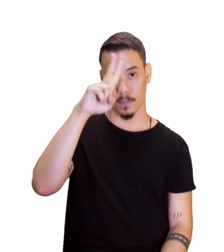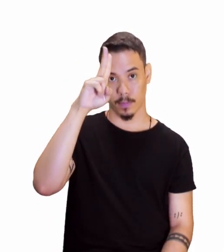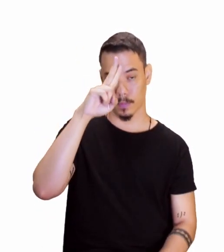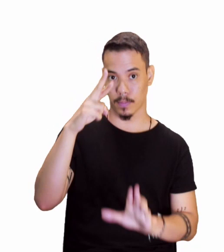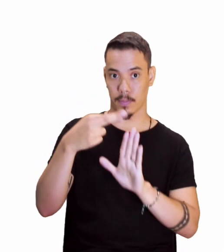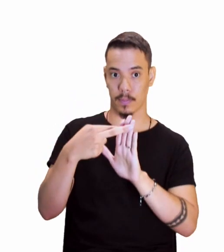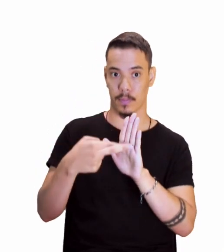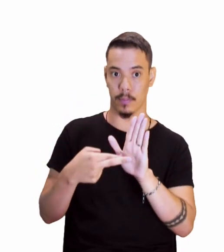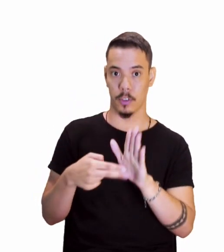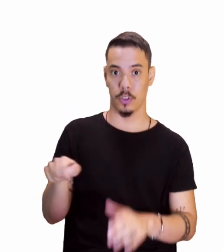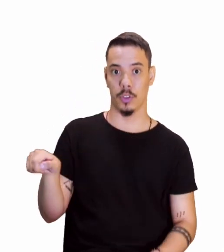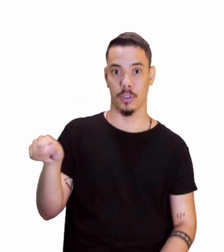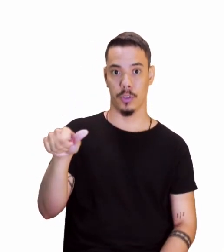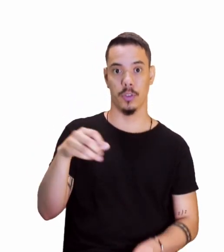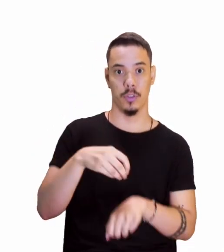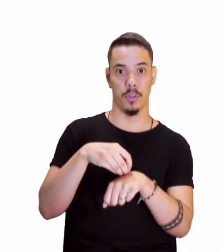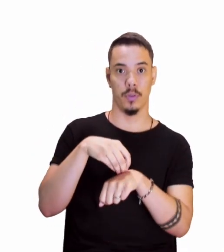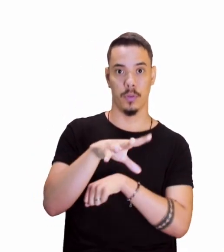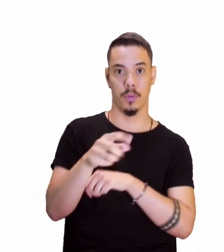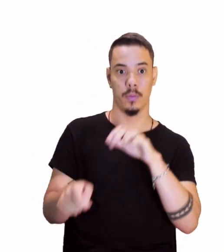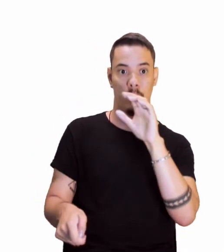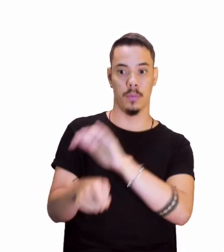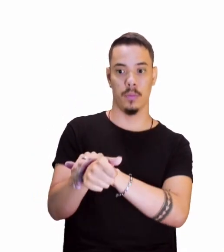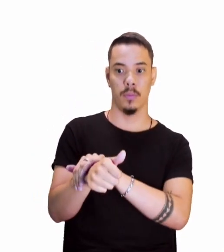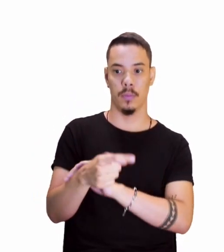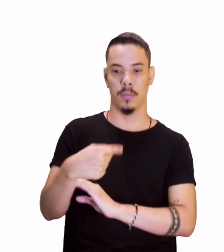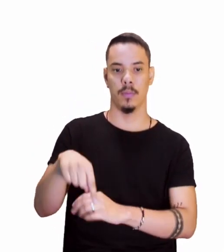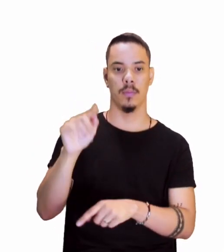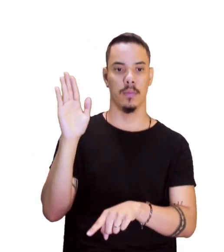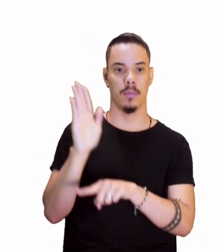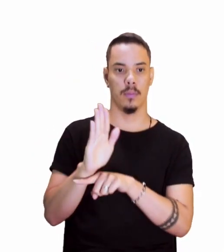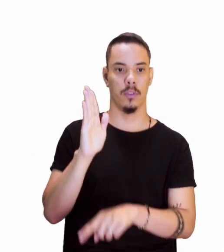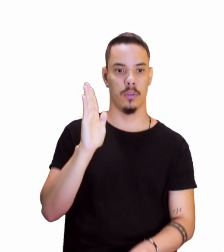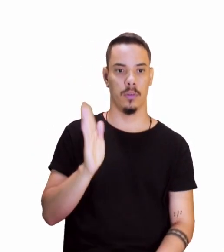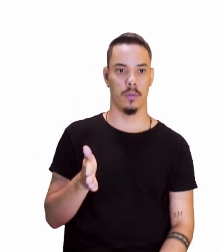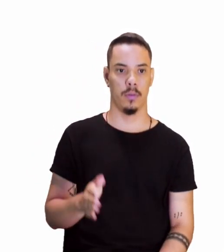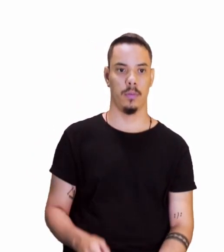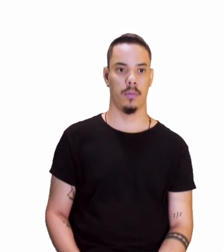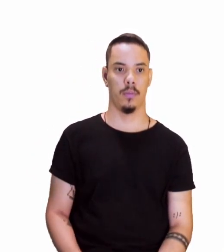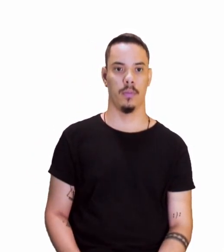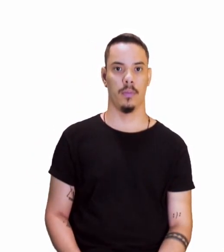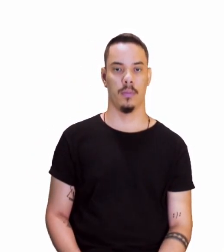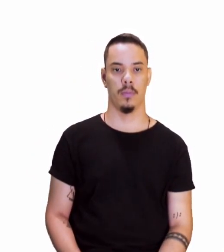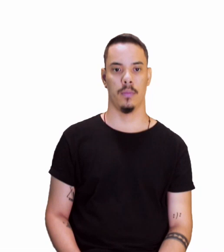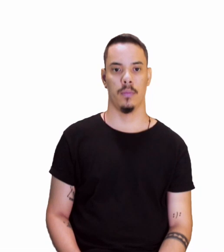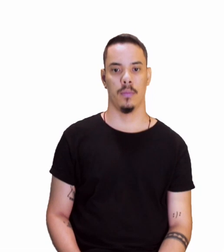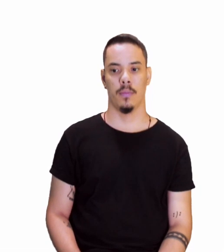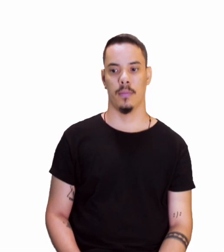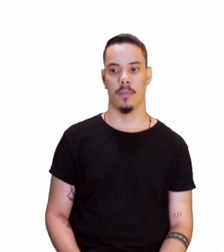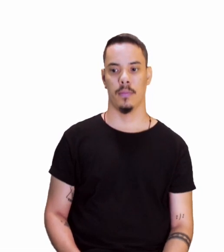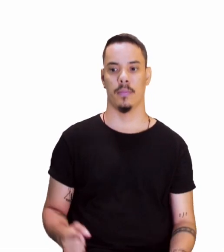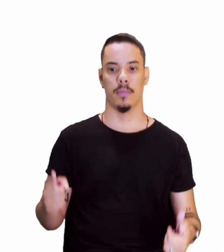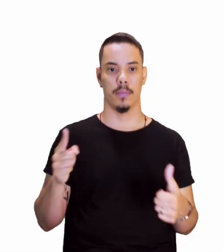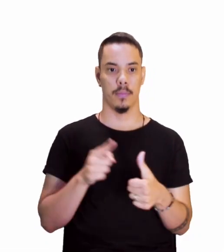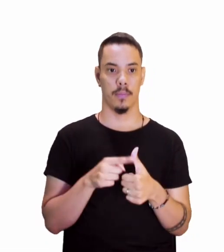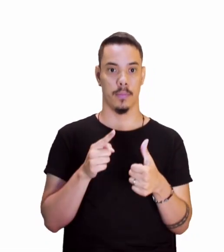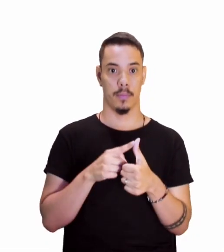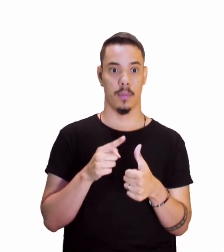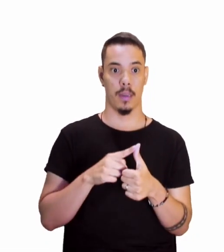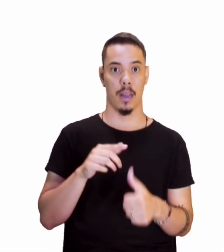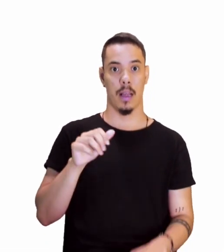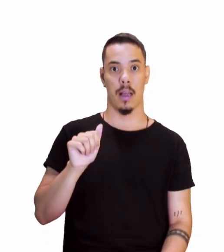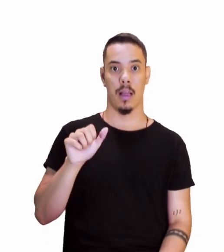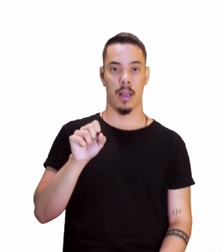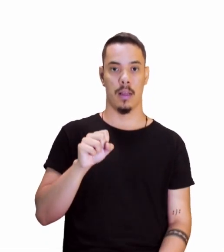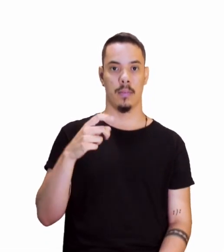daqueles macetes que foram passados. Ó, aspirar. Vamos pegar o verbo aspirar que está repetindo 2 vezes